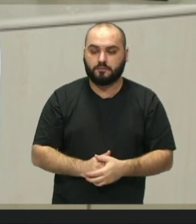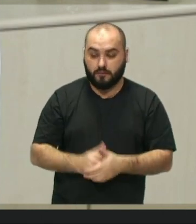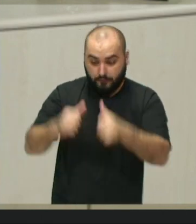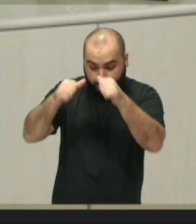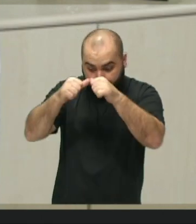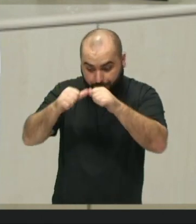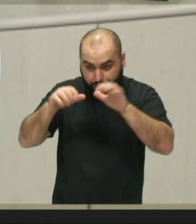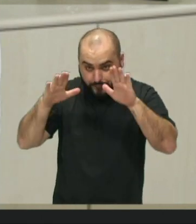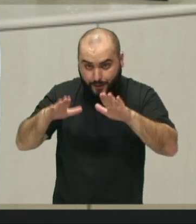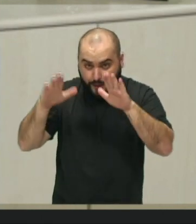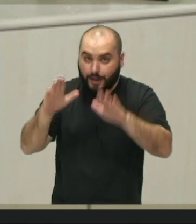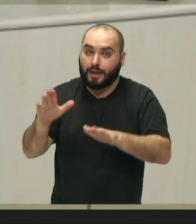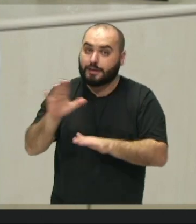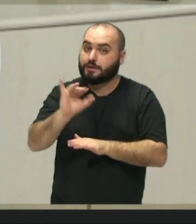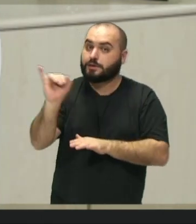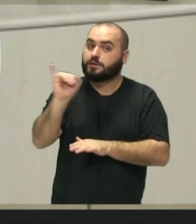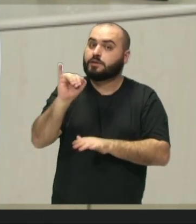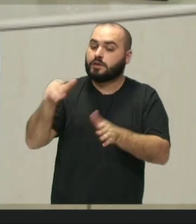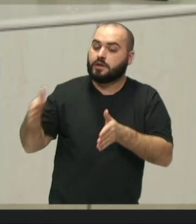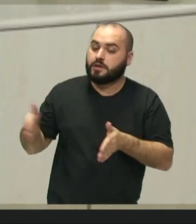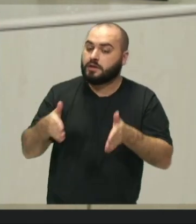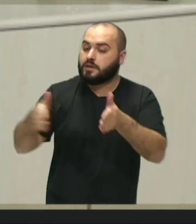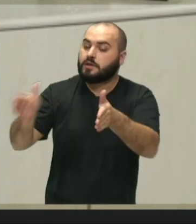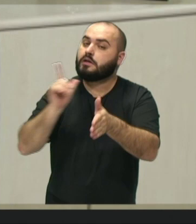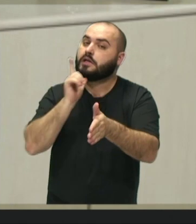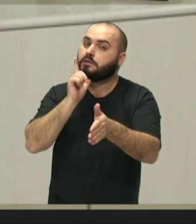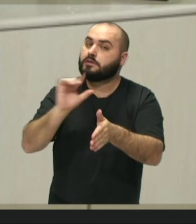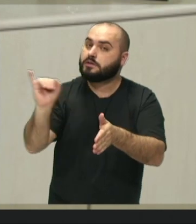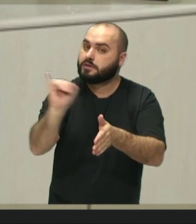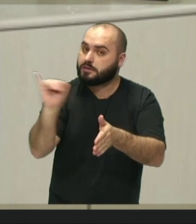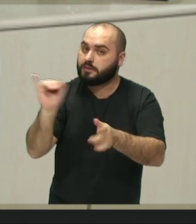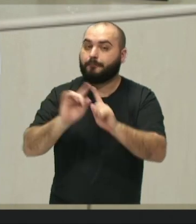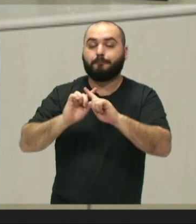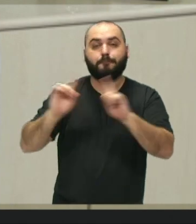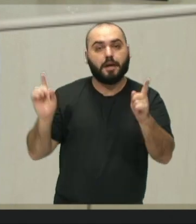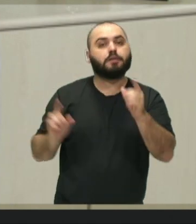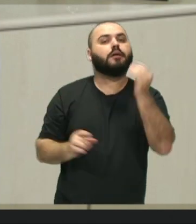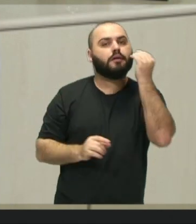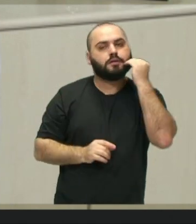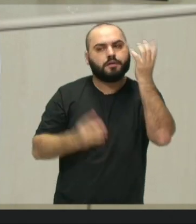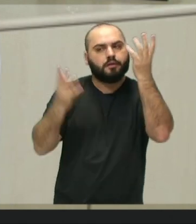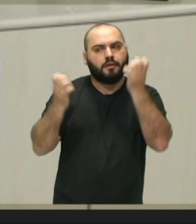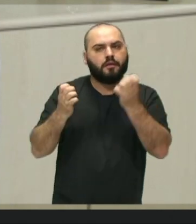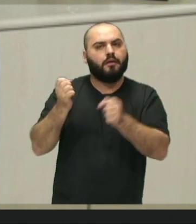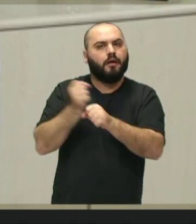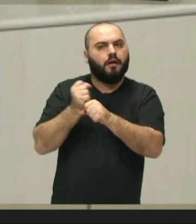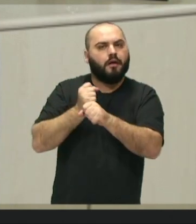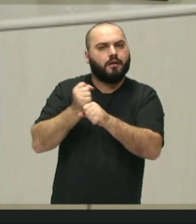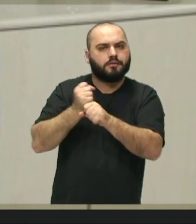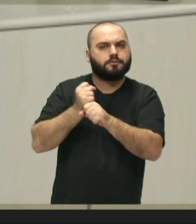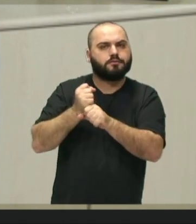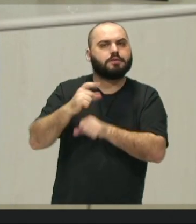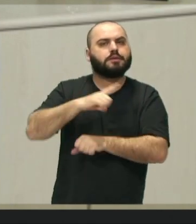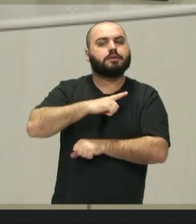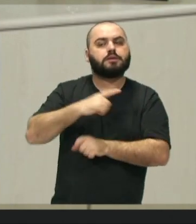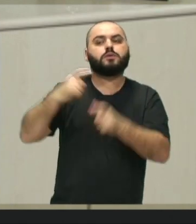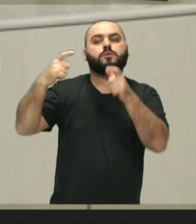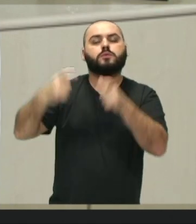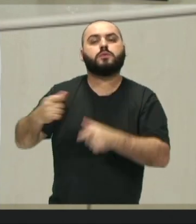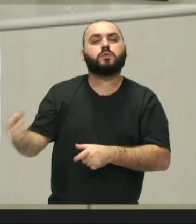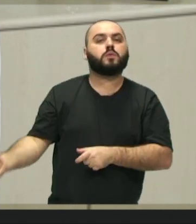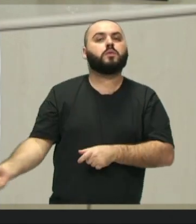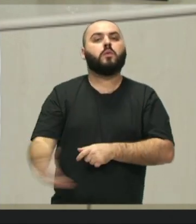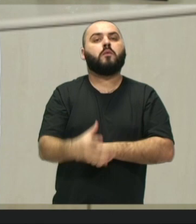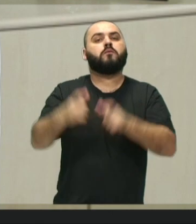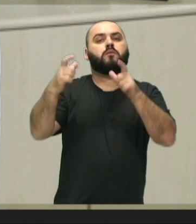captação no Rio Itajaí Mirim, mas, de fato, a gente pretende, ao longo dos próximos anos, ter uma nova unidade produtora